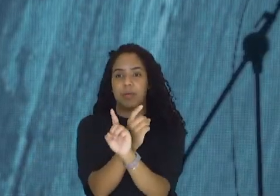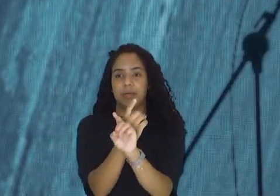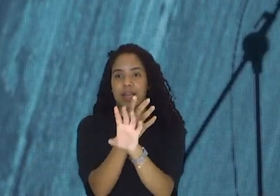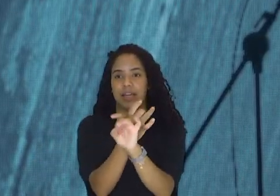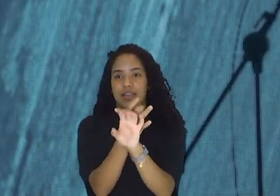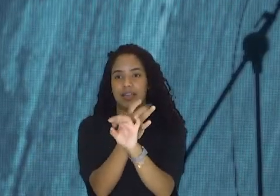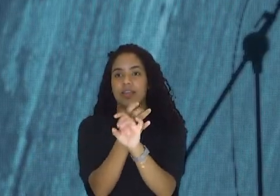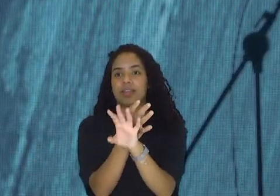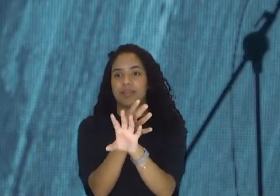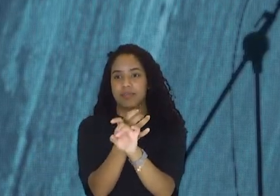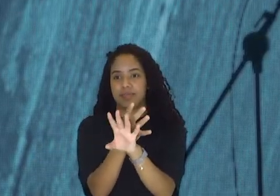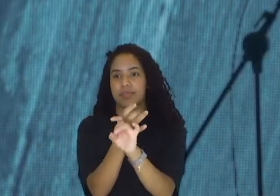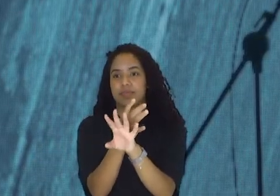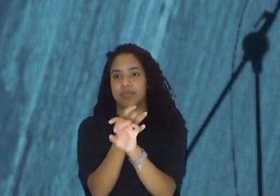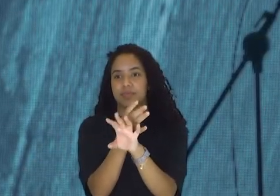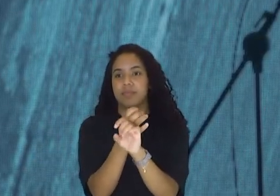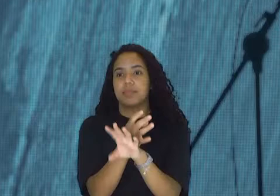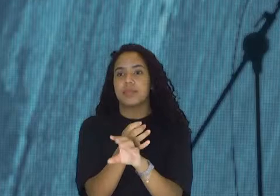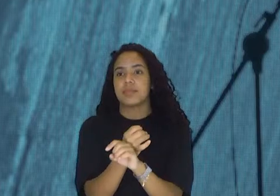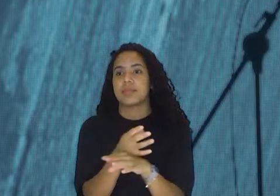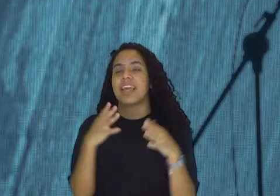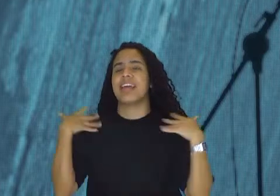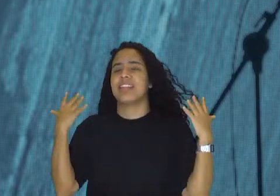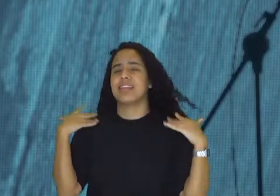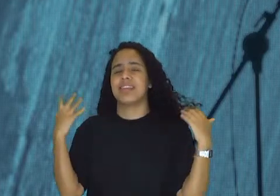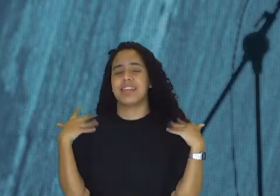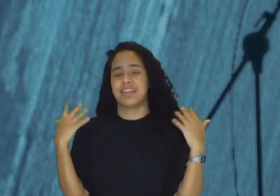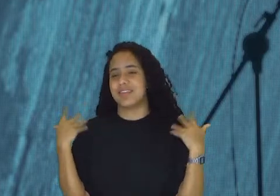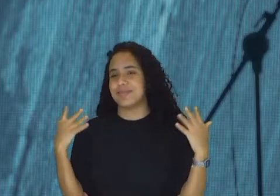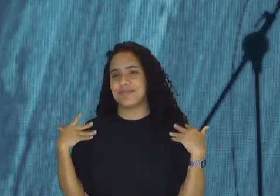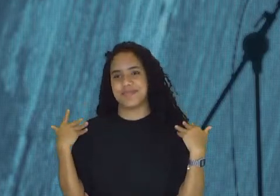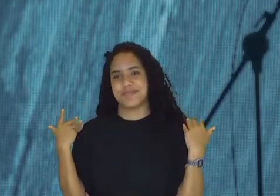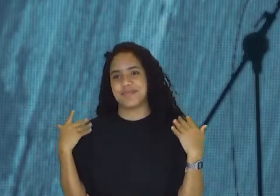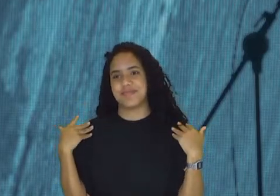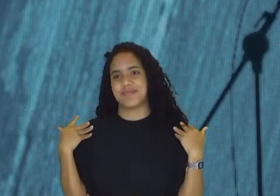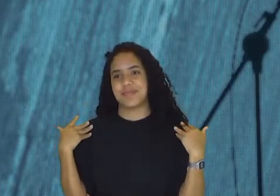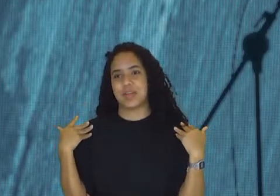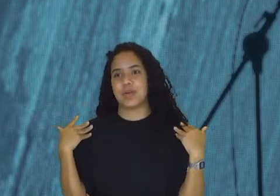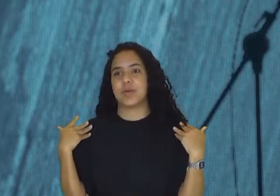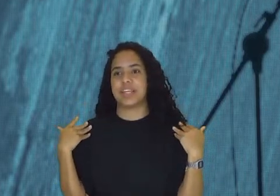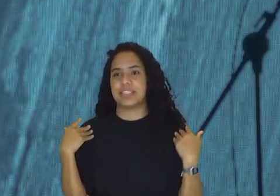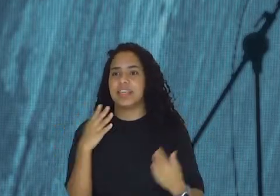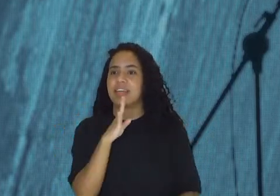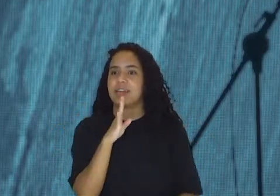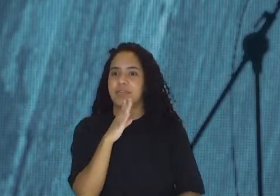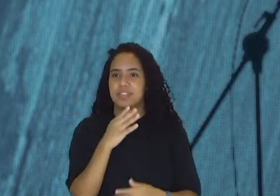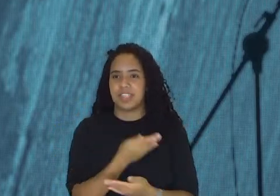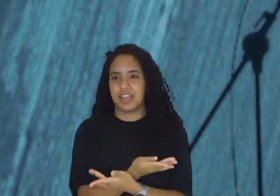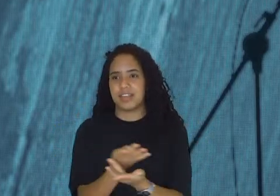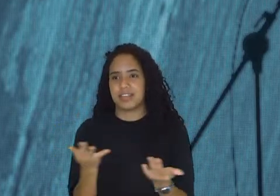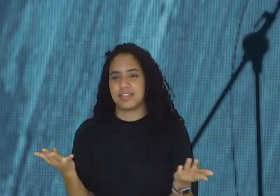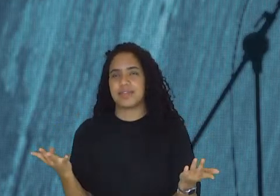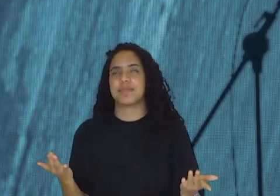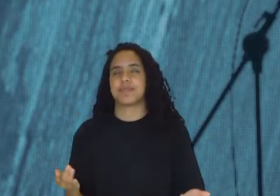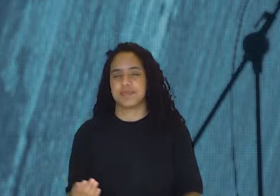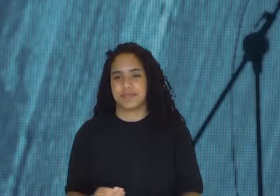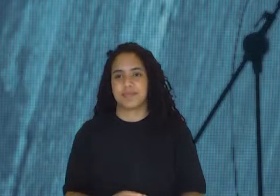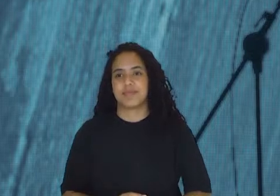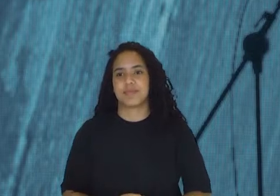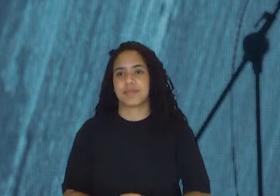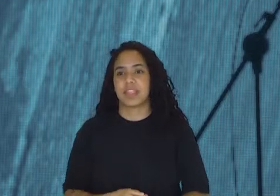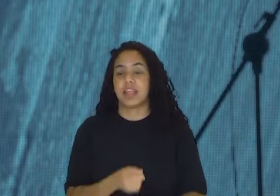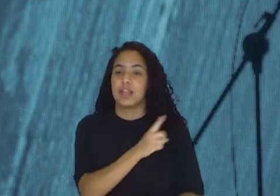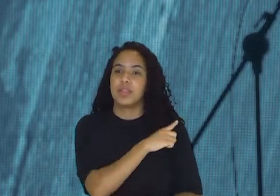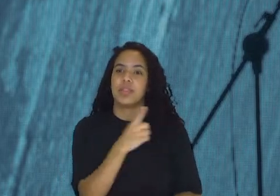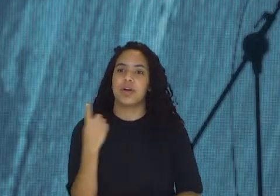aqui, se você está perto, no presencial. Nós estamos numa leitura do livro Uma